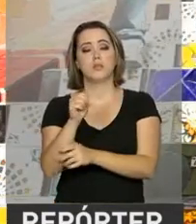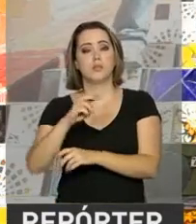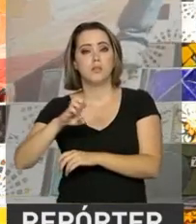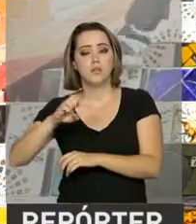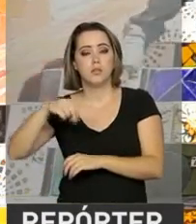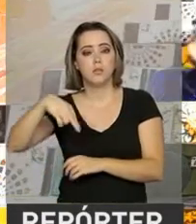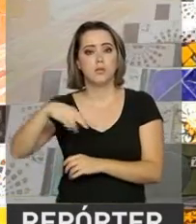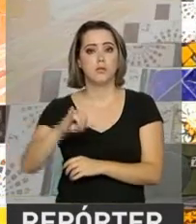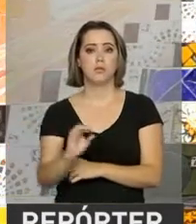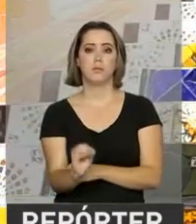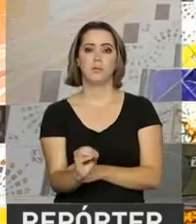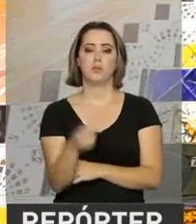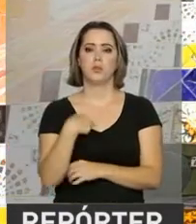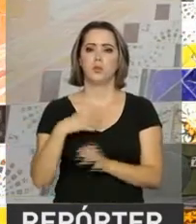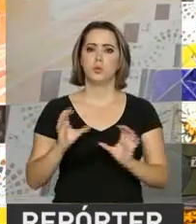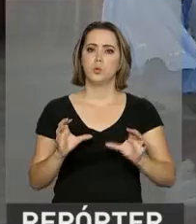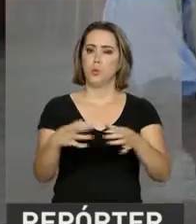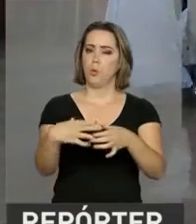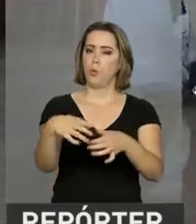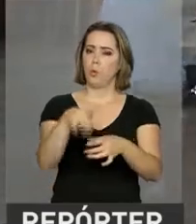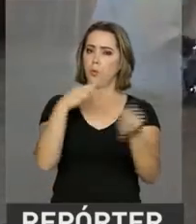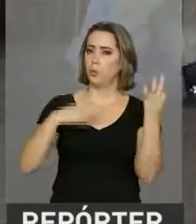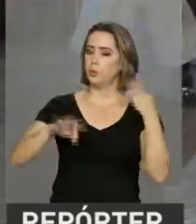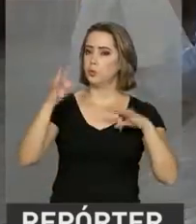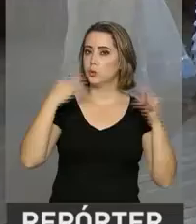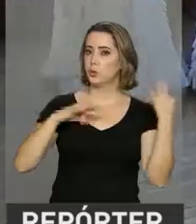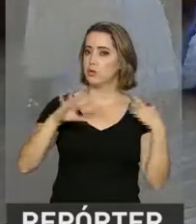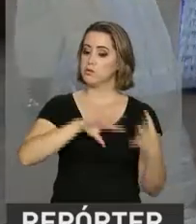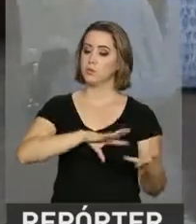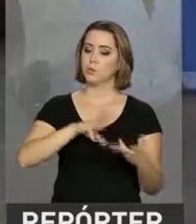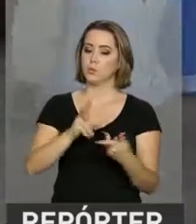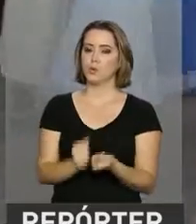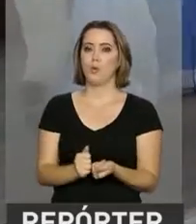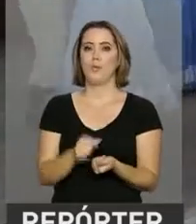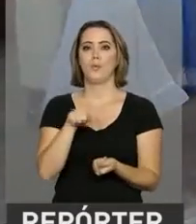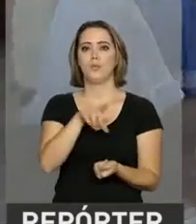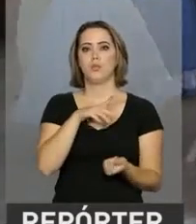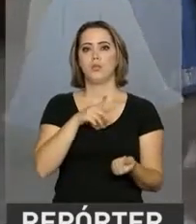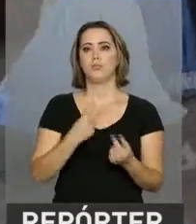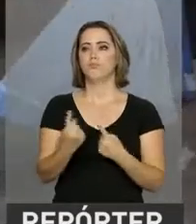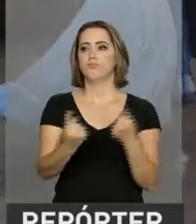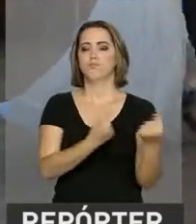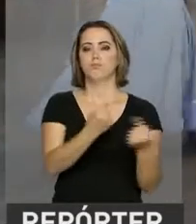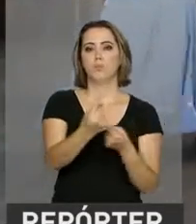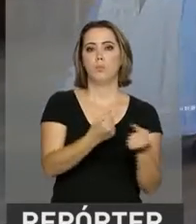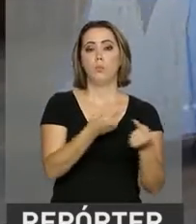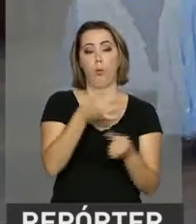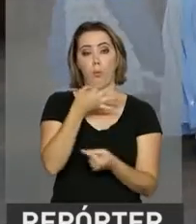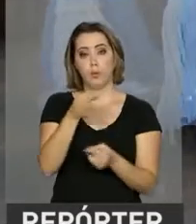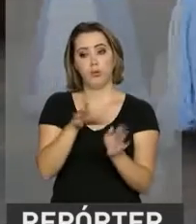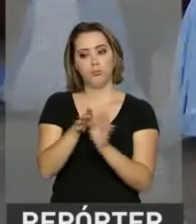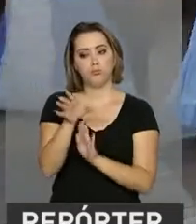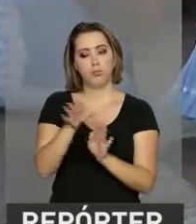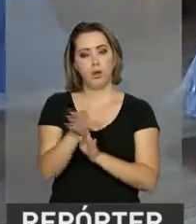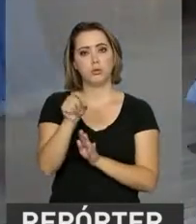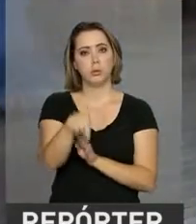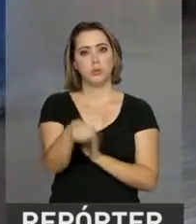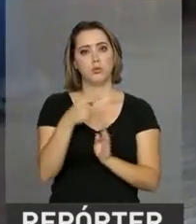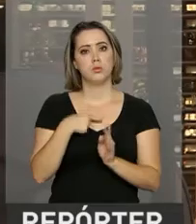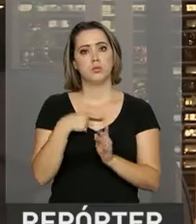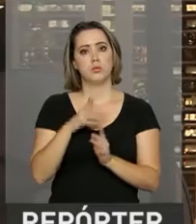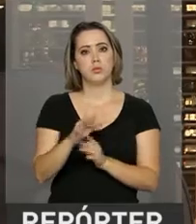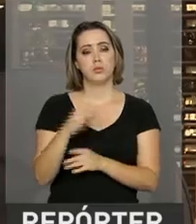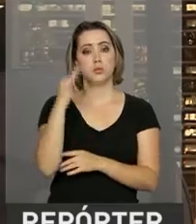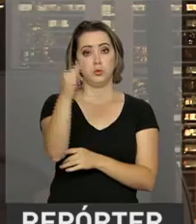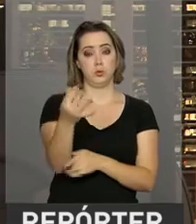internacional do turismo cada órgão vai propor soluções alternativas de financiamento para a futura agência